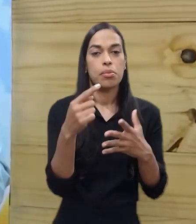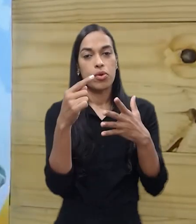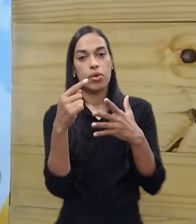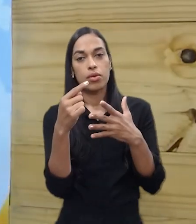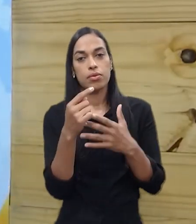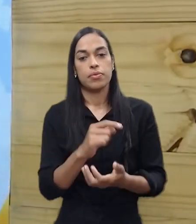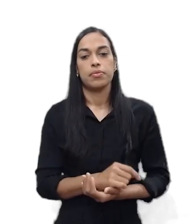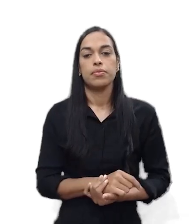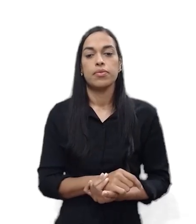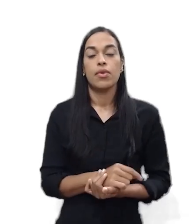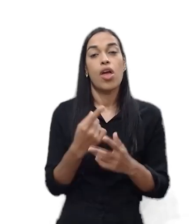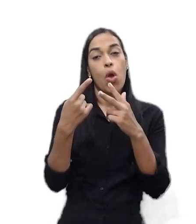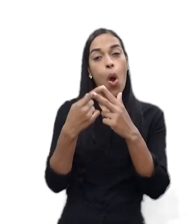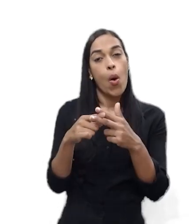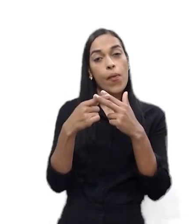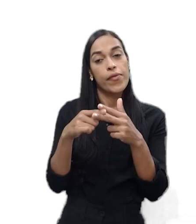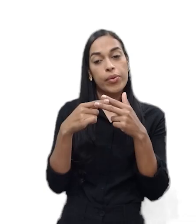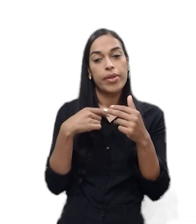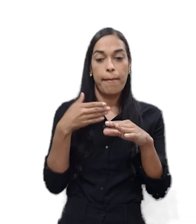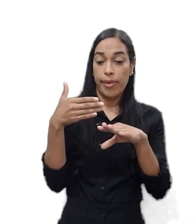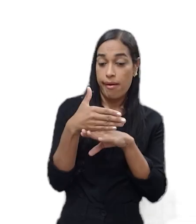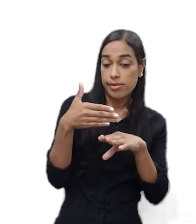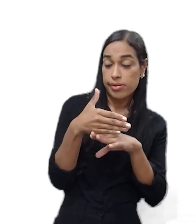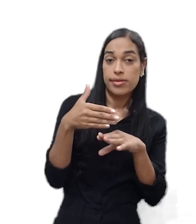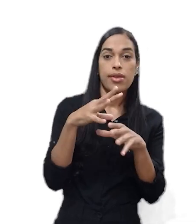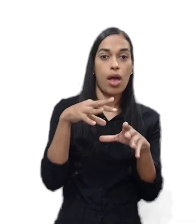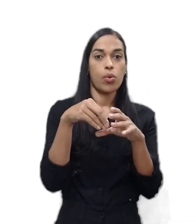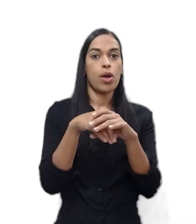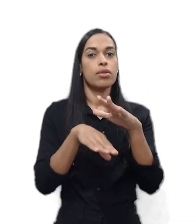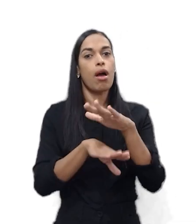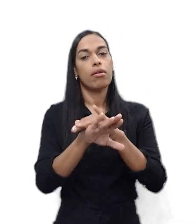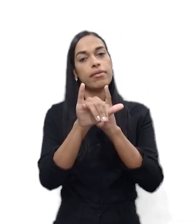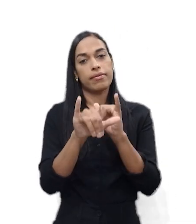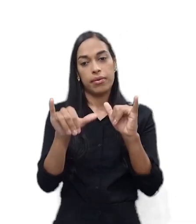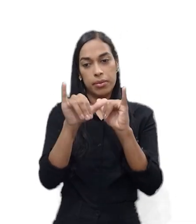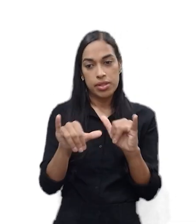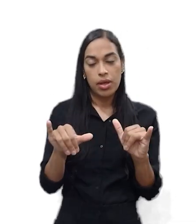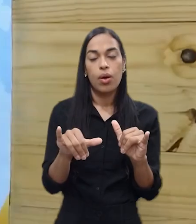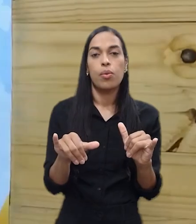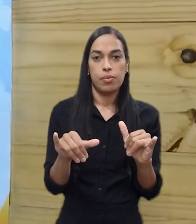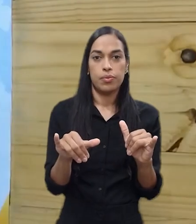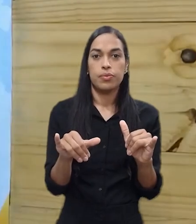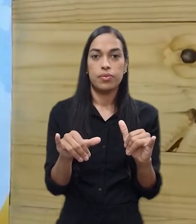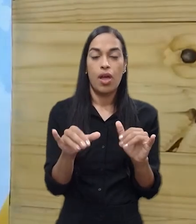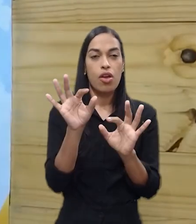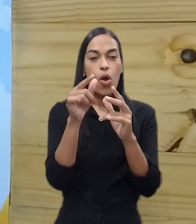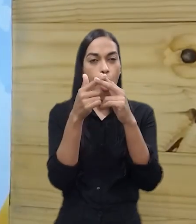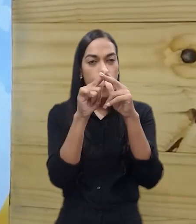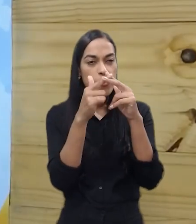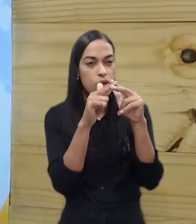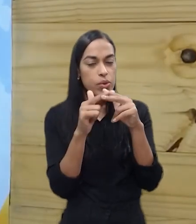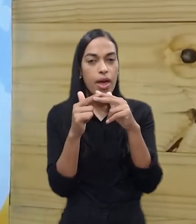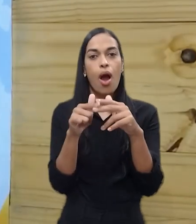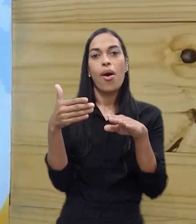Próximo slide. Configurar e acessar um banco de dados na Aven. Após vocês configurar o acesso ao banco de